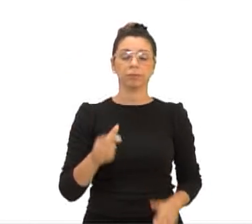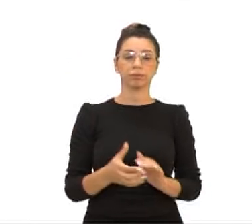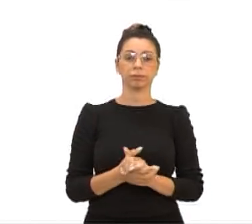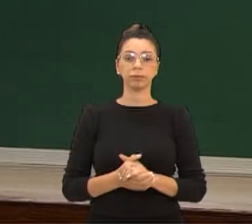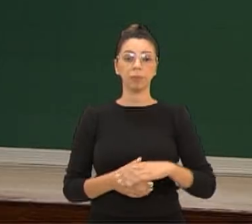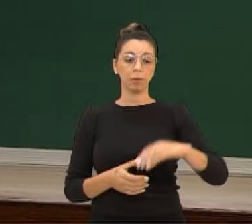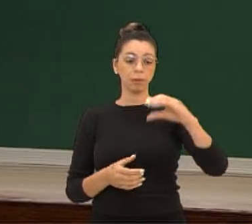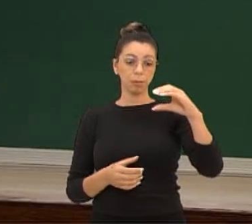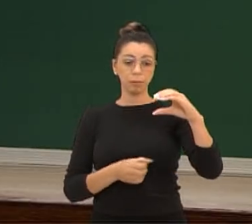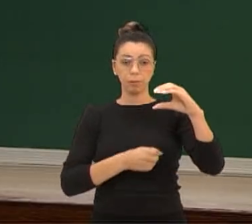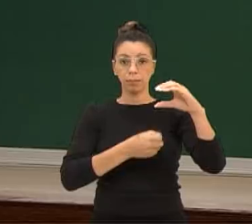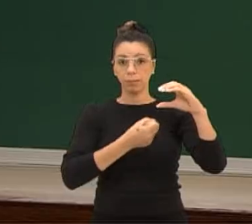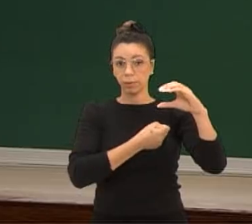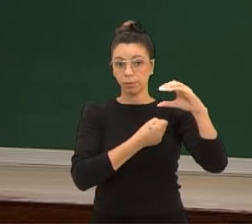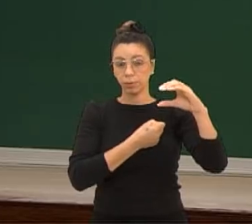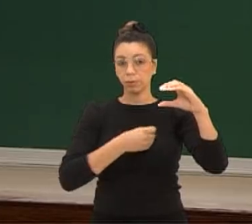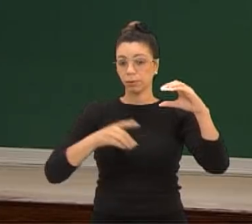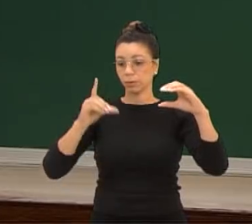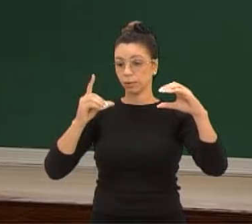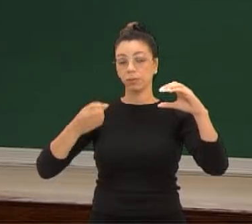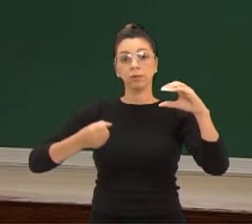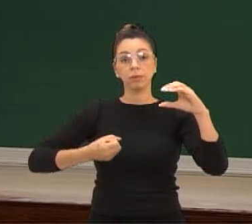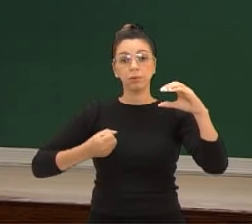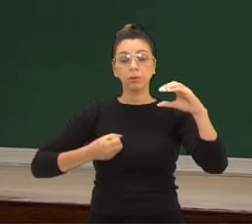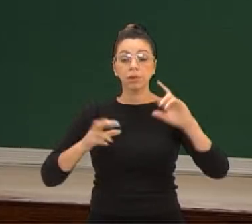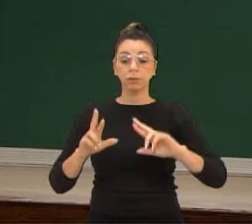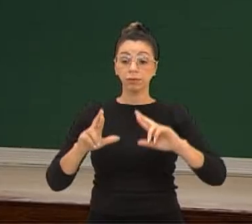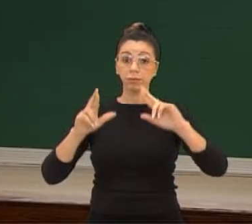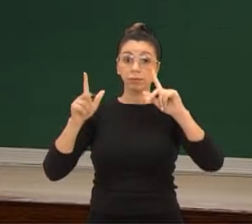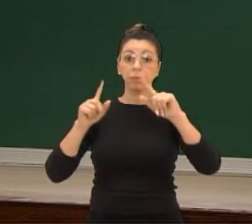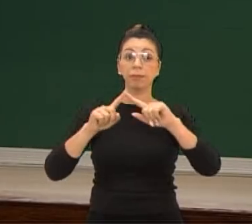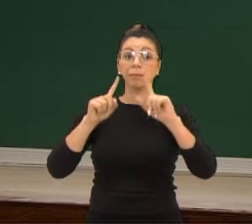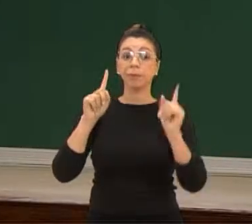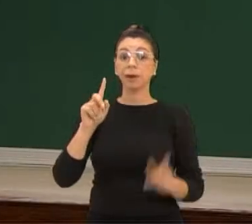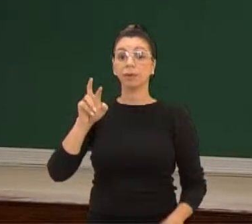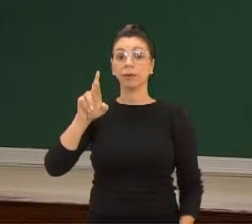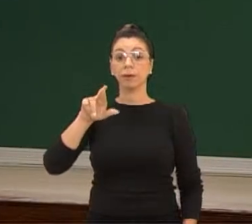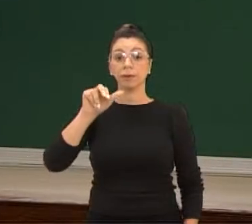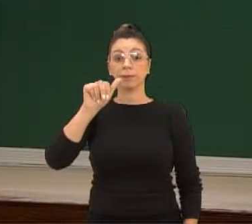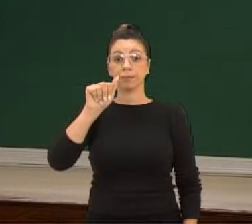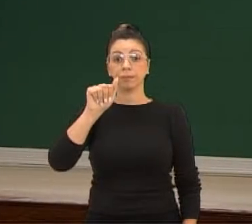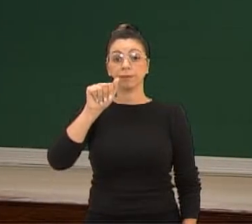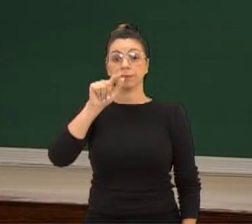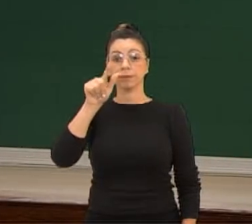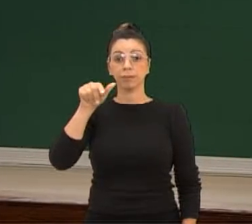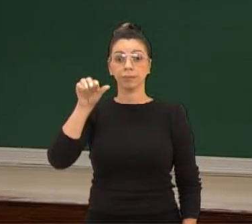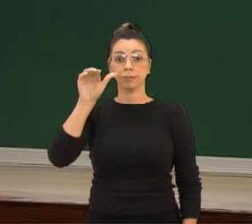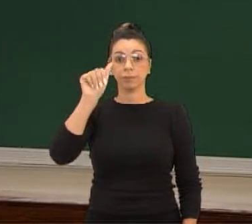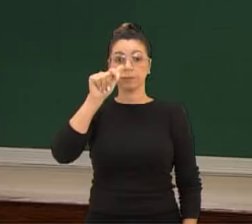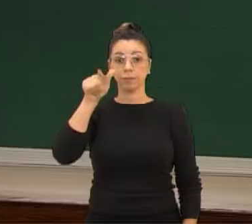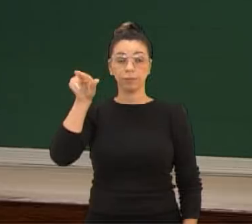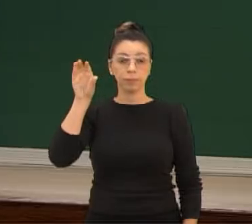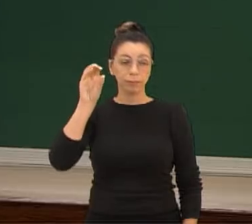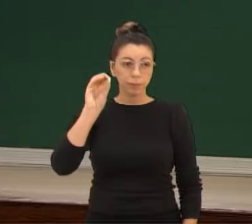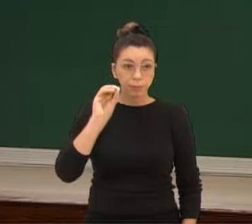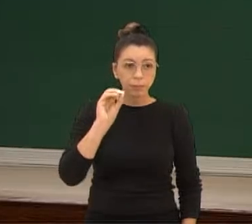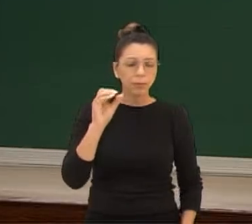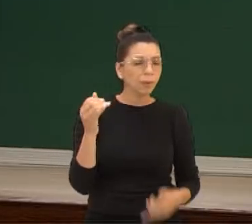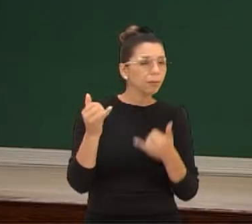diâmetro sejam bem diferentes, a razão, ela sempre dá muito próxima. Olha a razão do